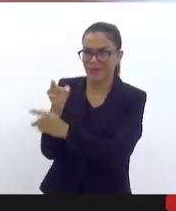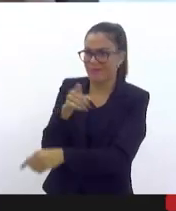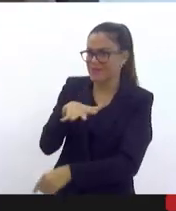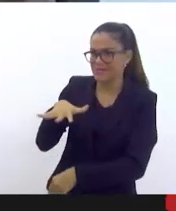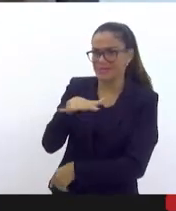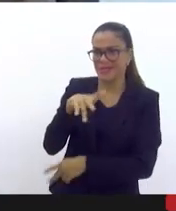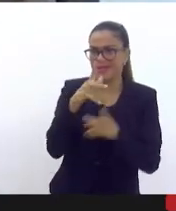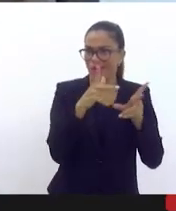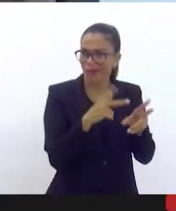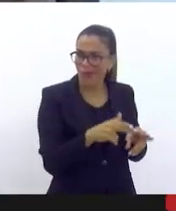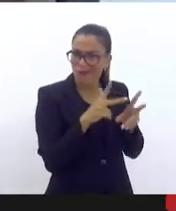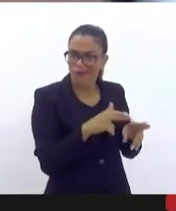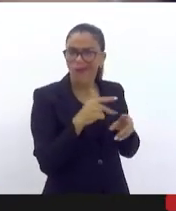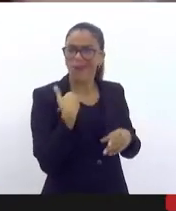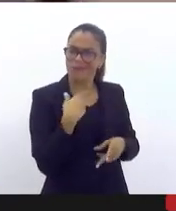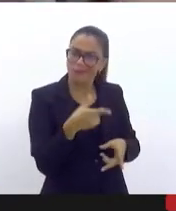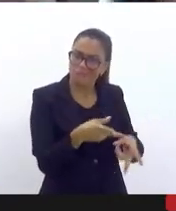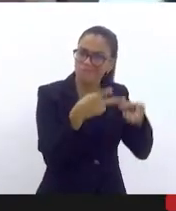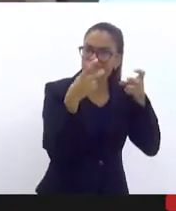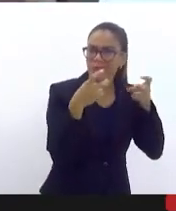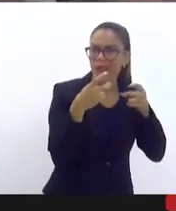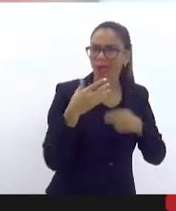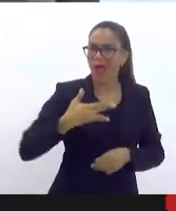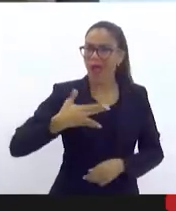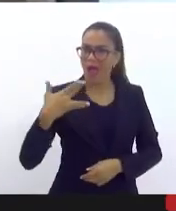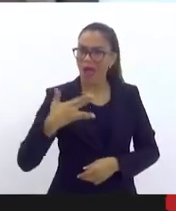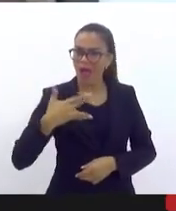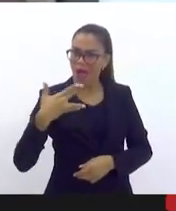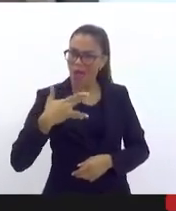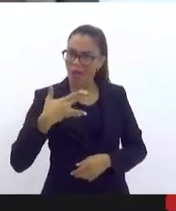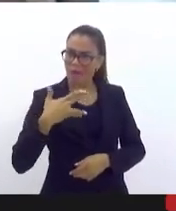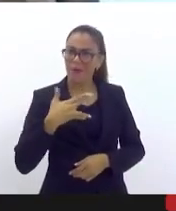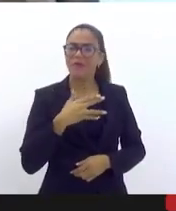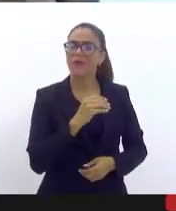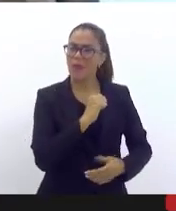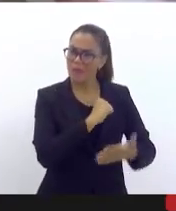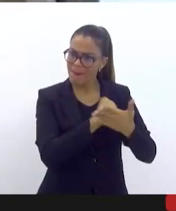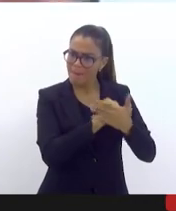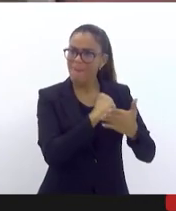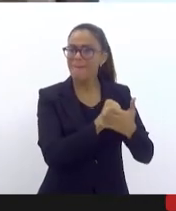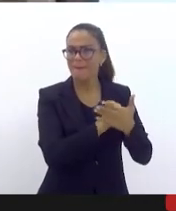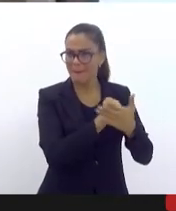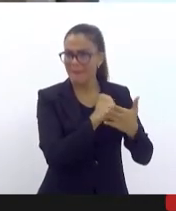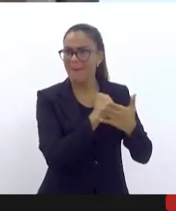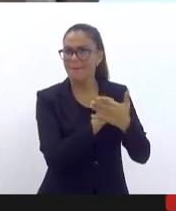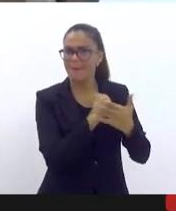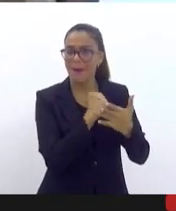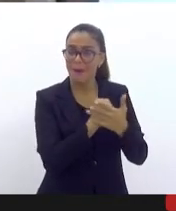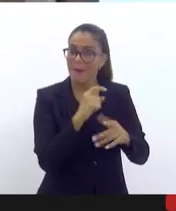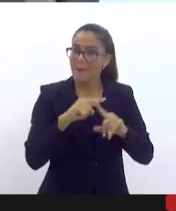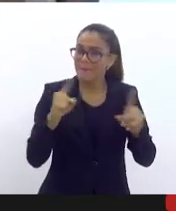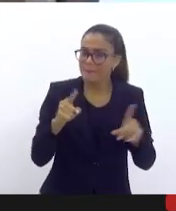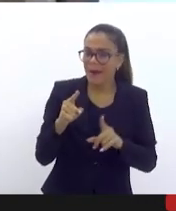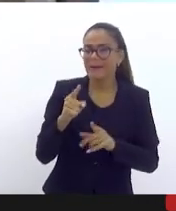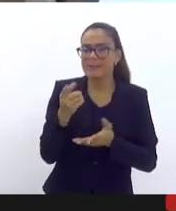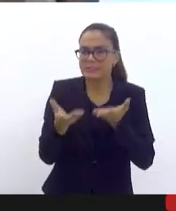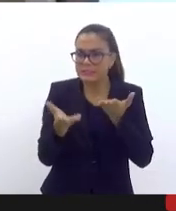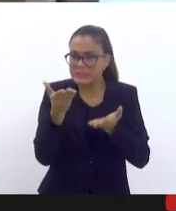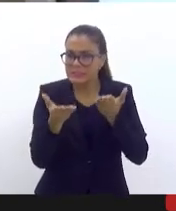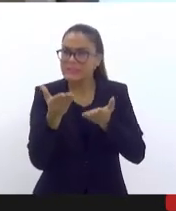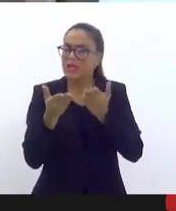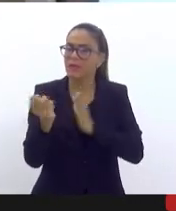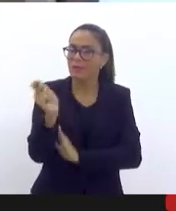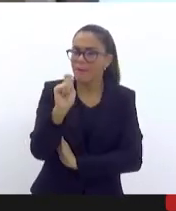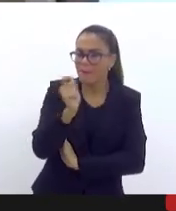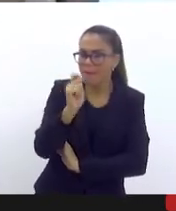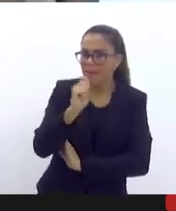vão tomando atenção né apesar da maconha você tá quicardizante ela nunca é nas quantidades em que a gente tava acostumado a ver ela